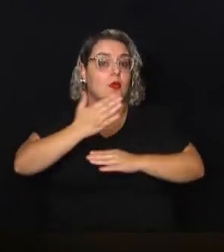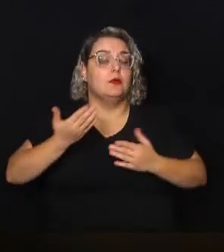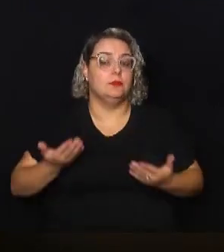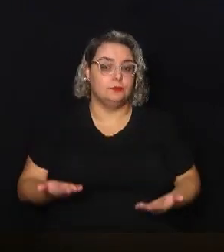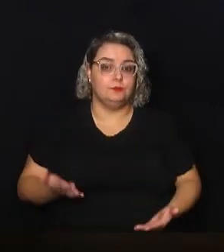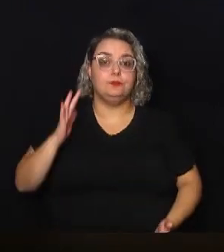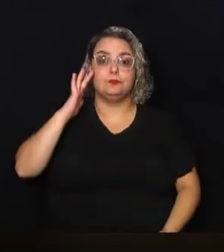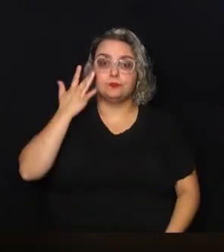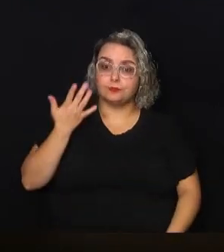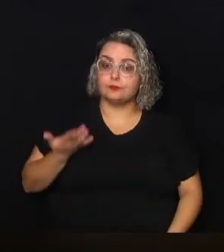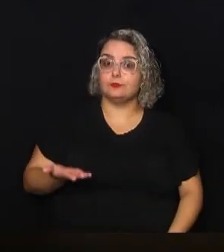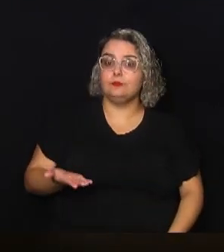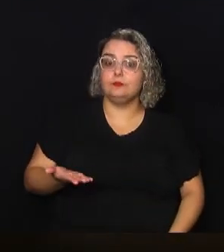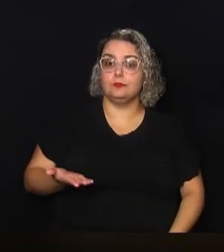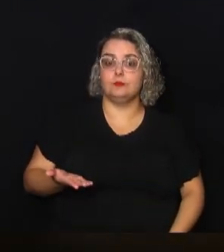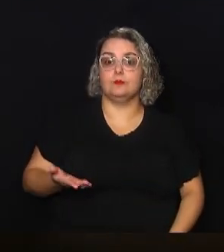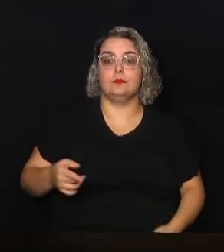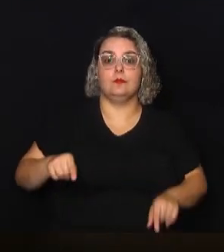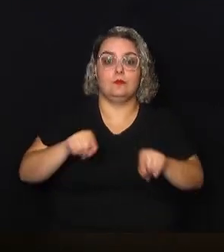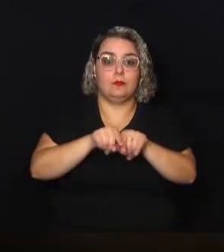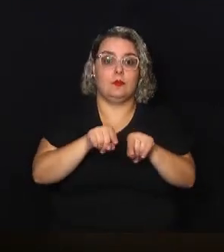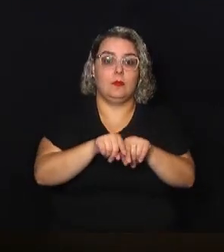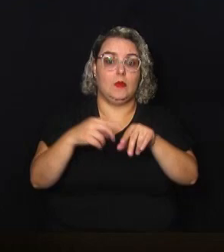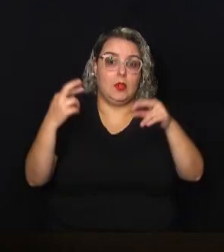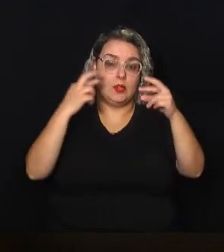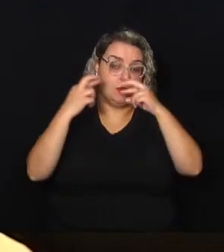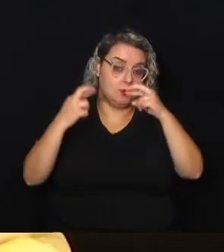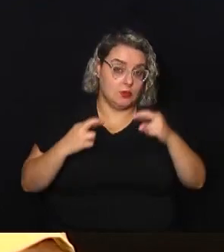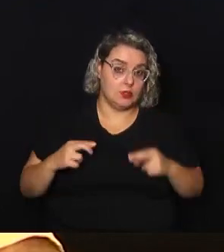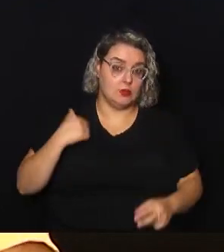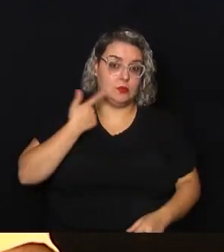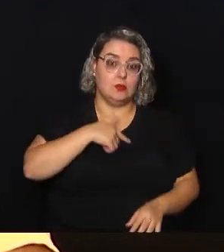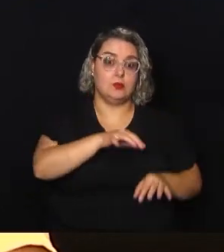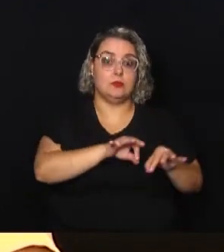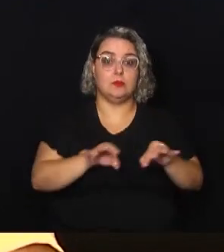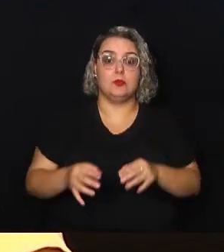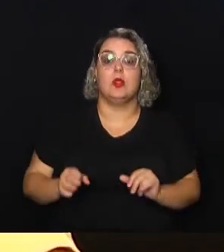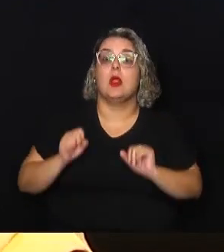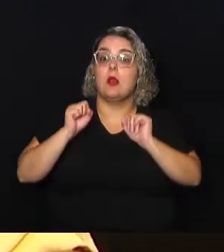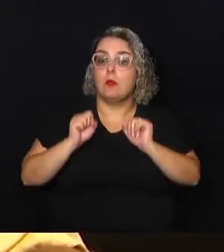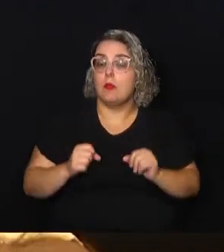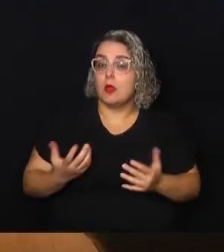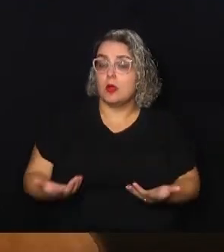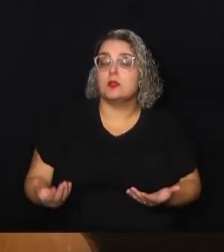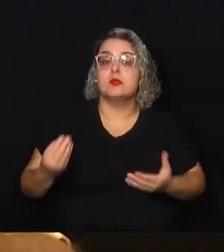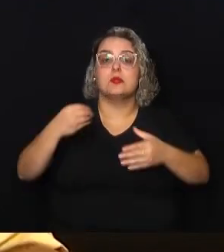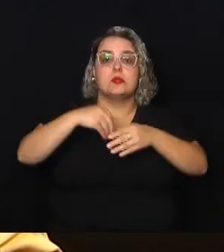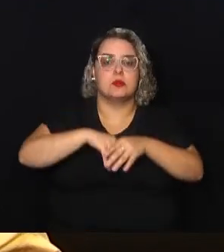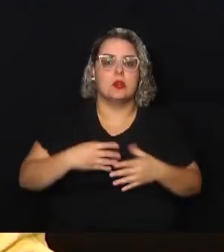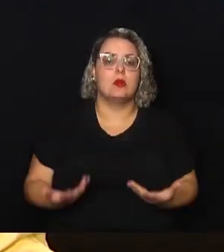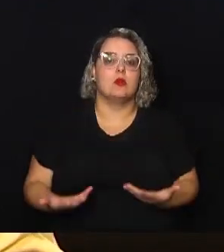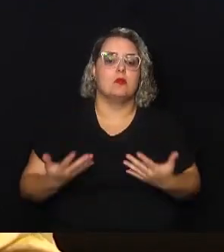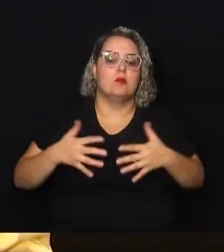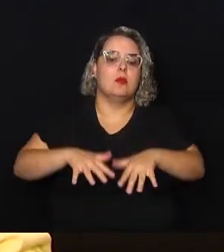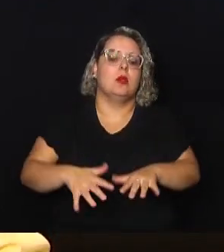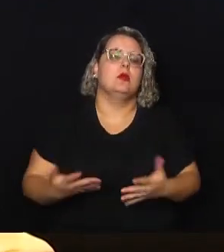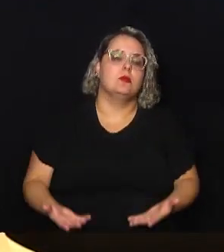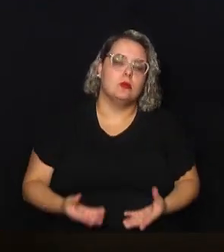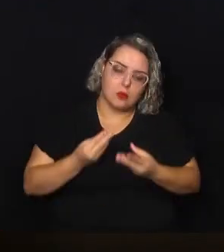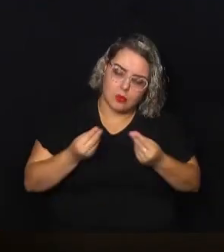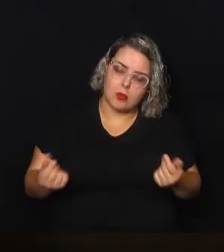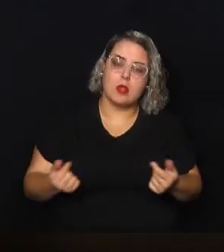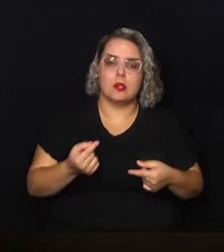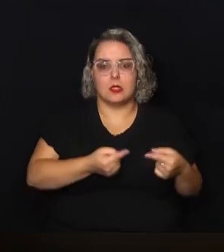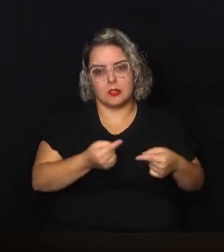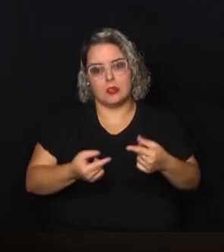aí a câmara municipal eu acho que através inclusive da análise do nosso projeto ela pode se inserir com muito